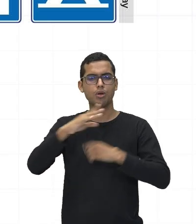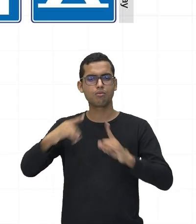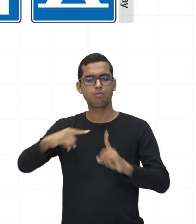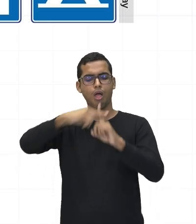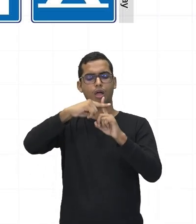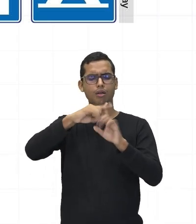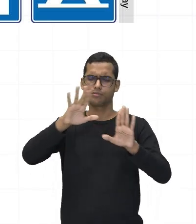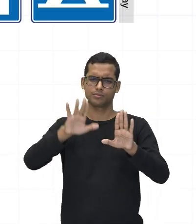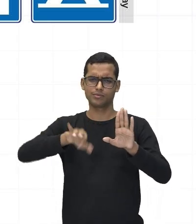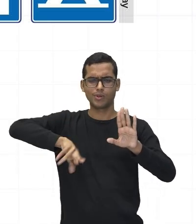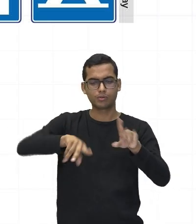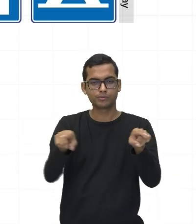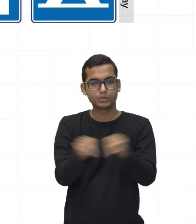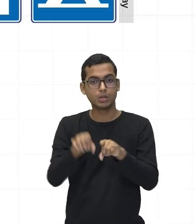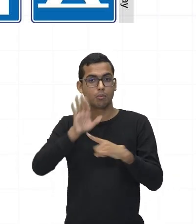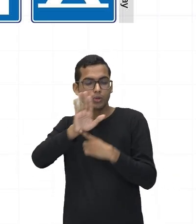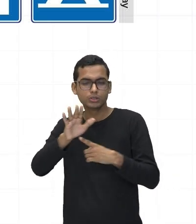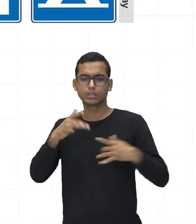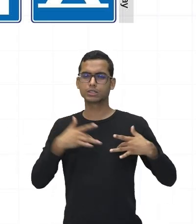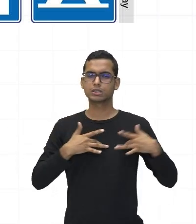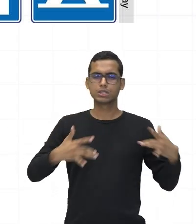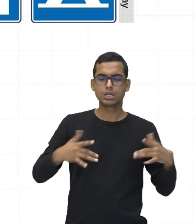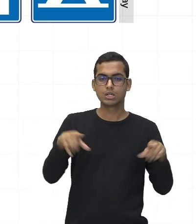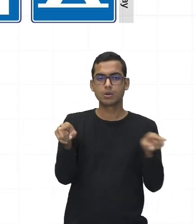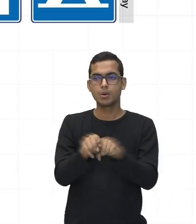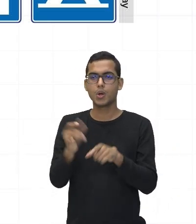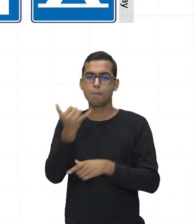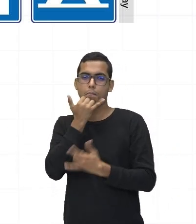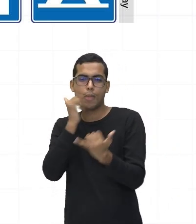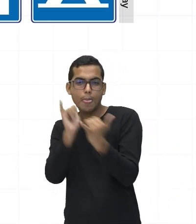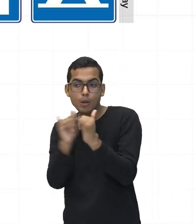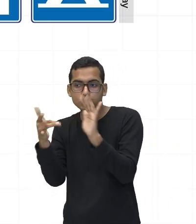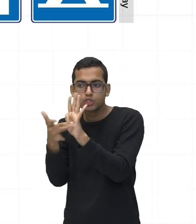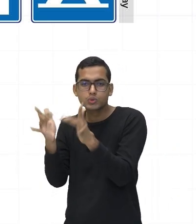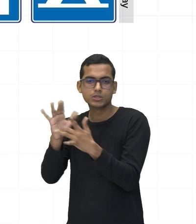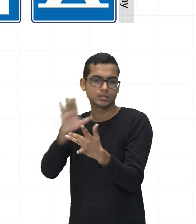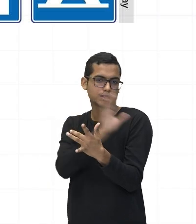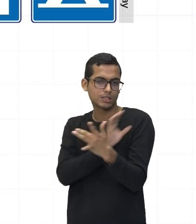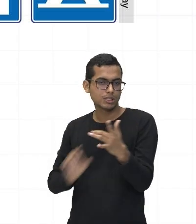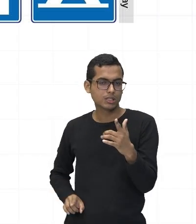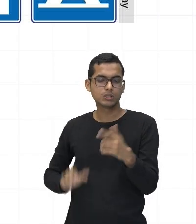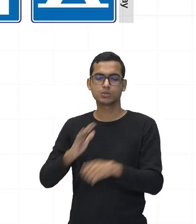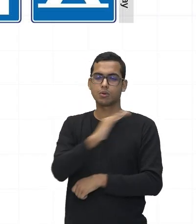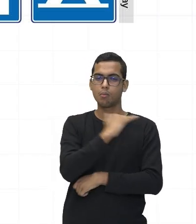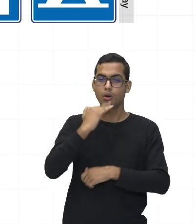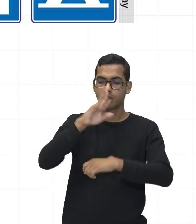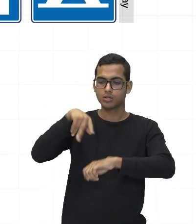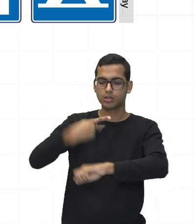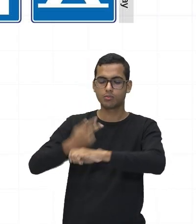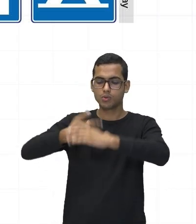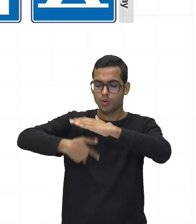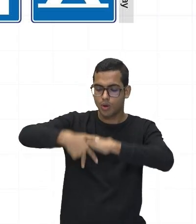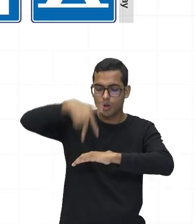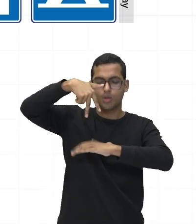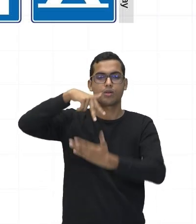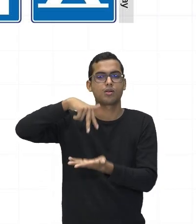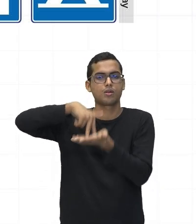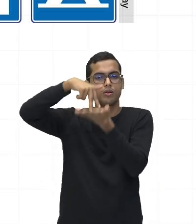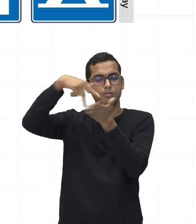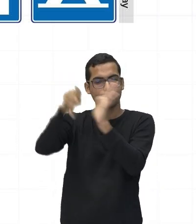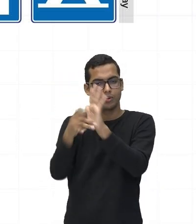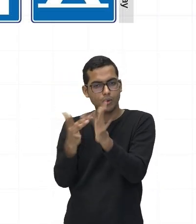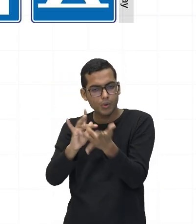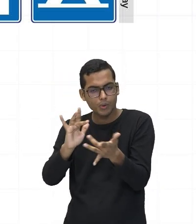do perdão, da misericórdia. Então, símbolo fala mais do que aquilo que ele nos mostra. Os símbolos religiosos podem